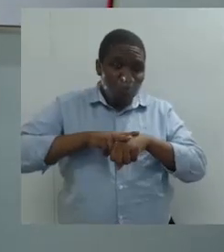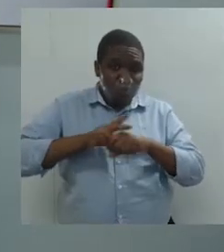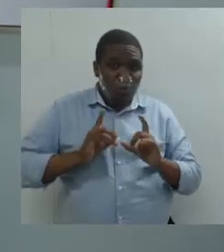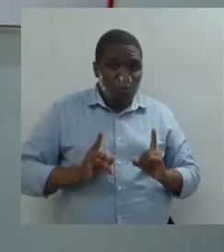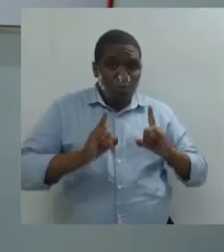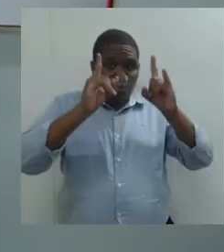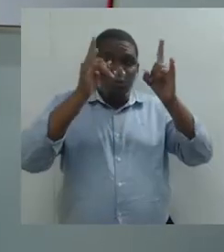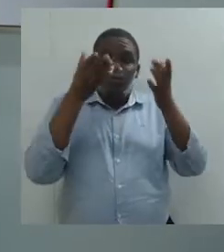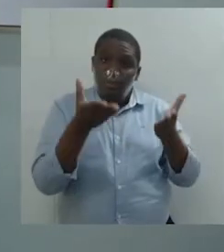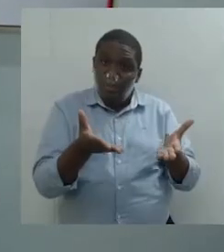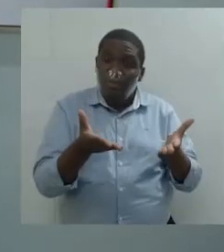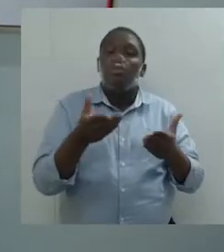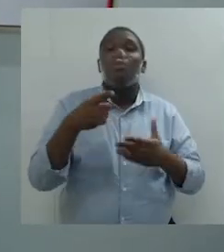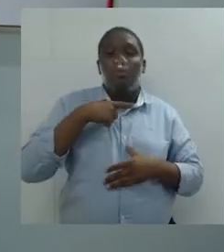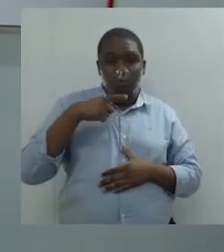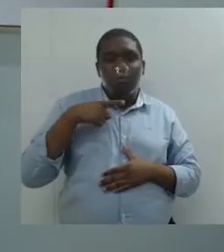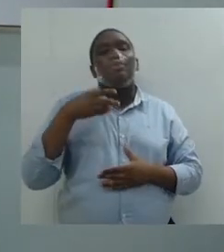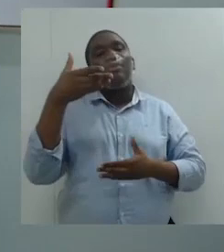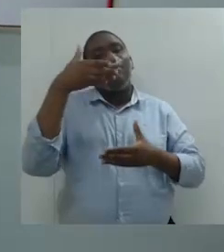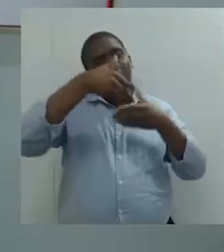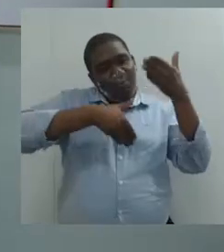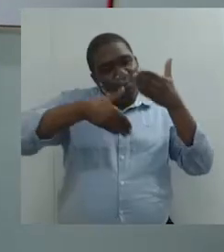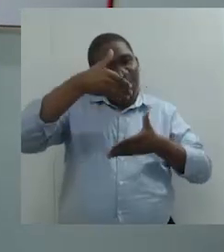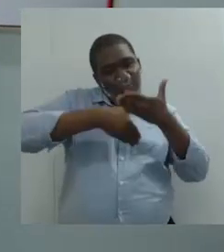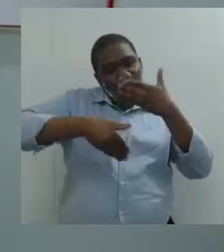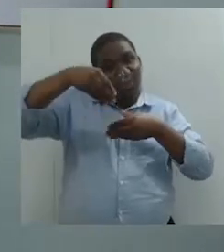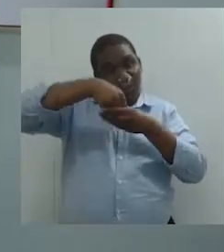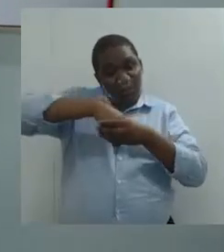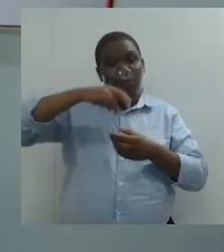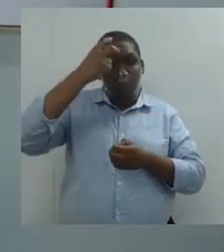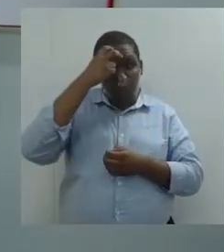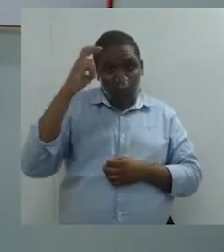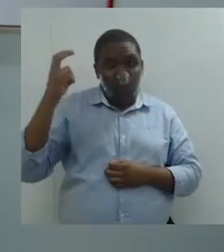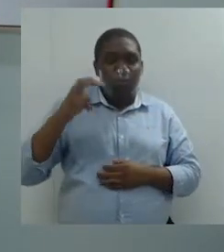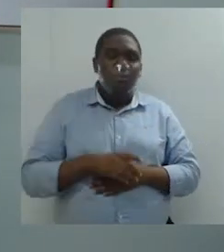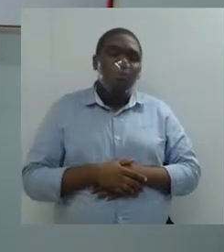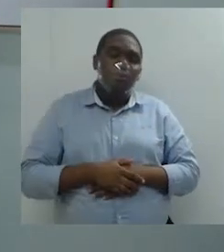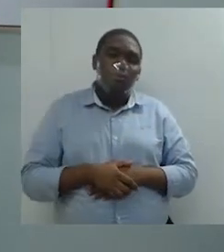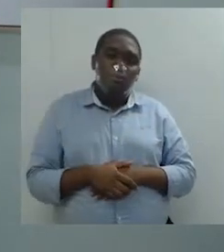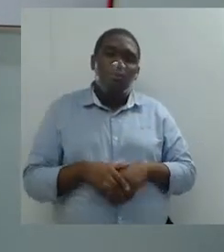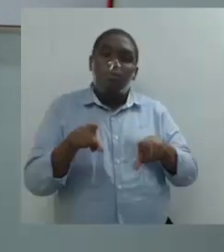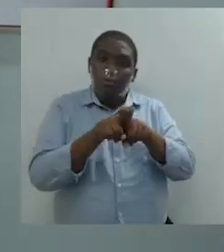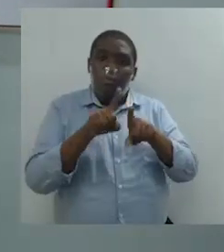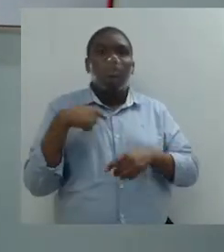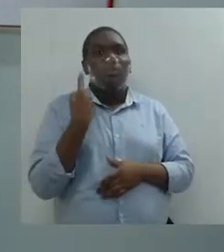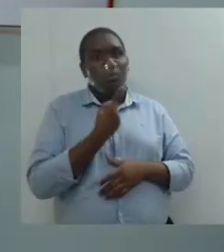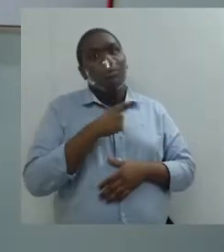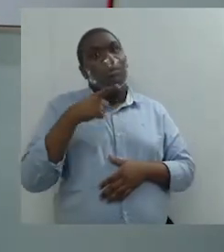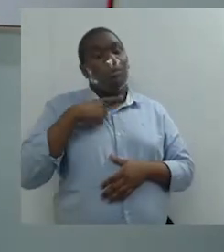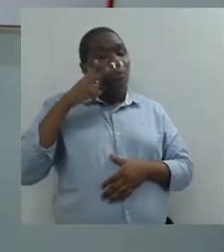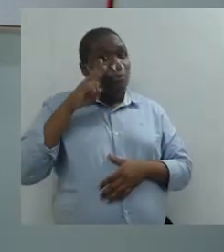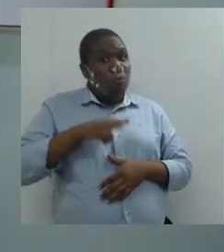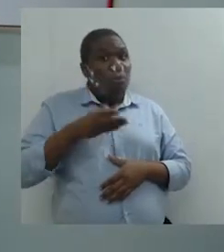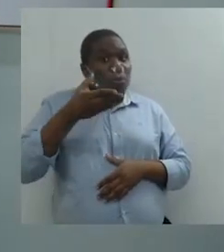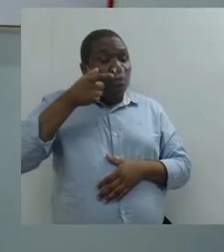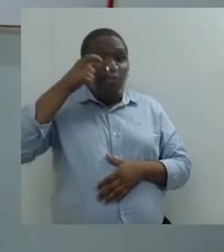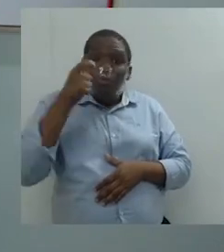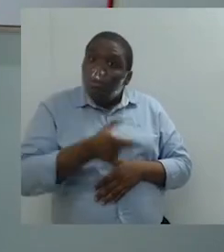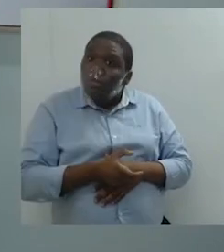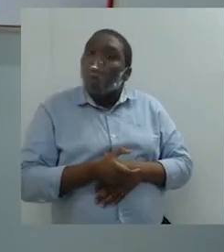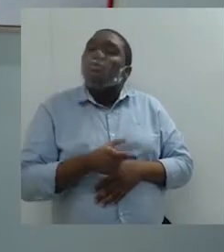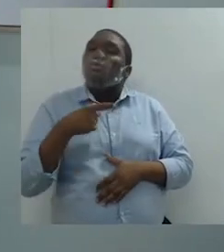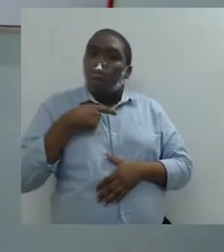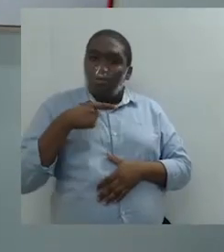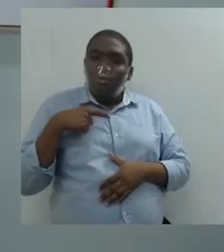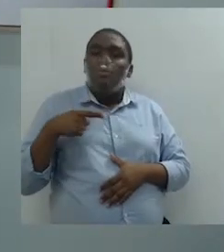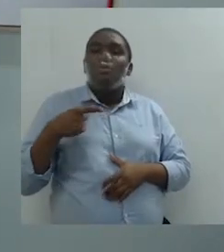fazem parte dessa paisagem cultural. E ainda temos, olha que interessante, os